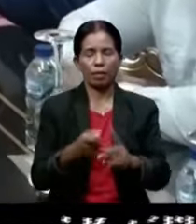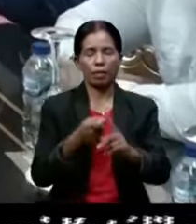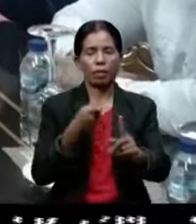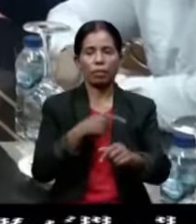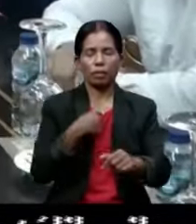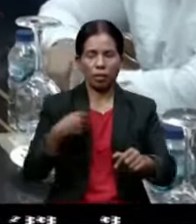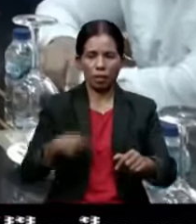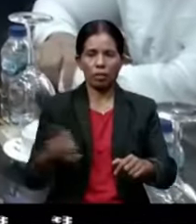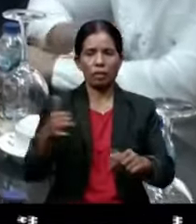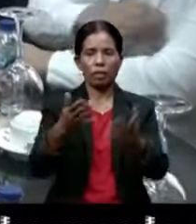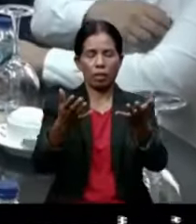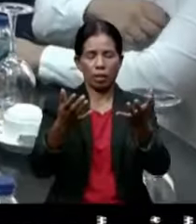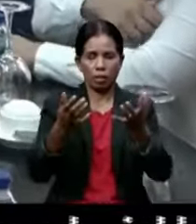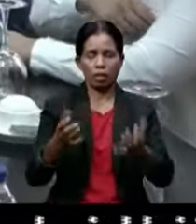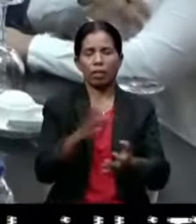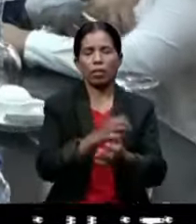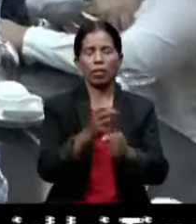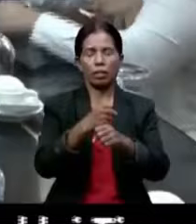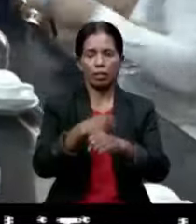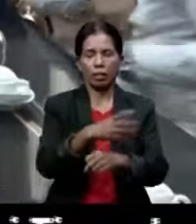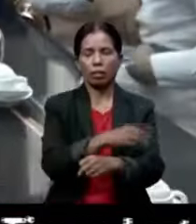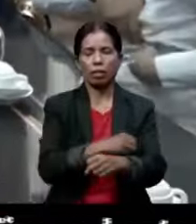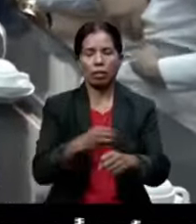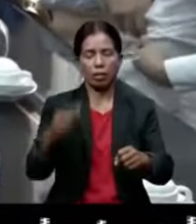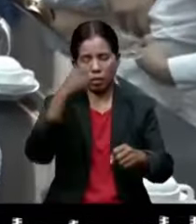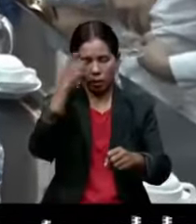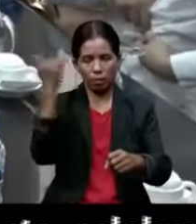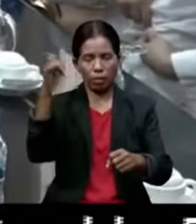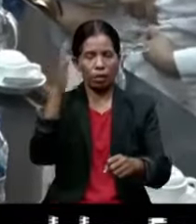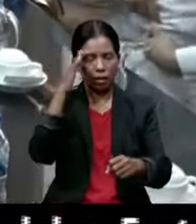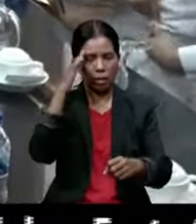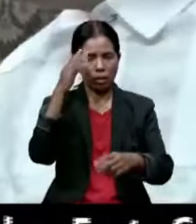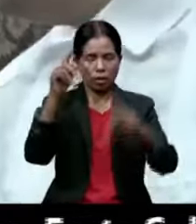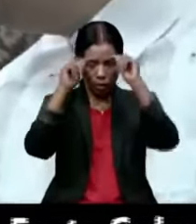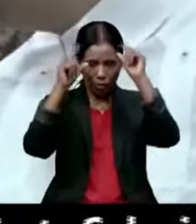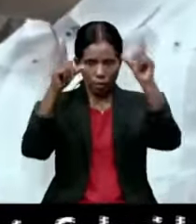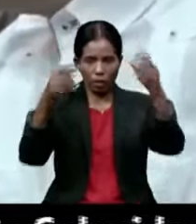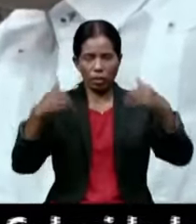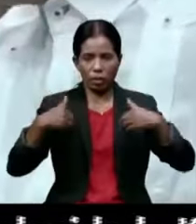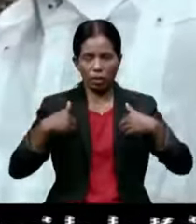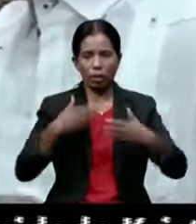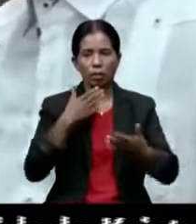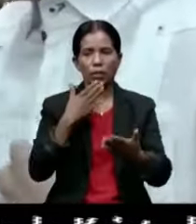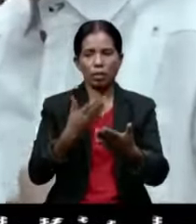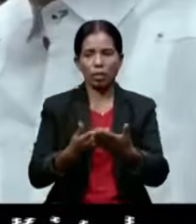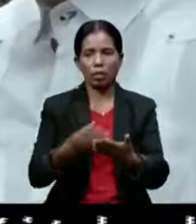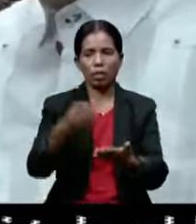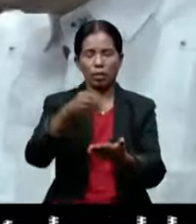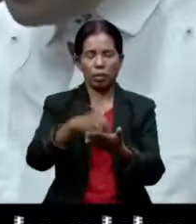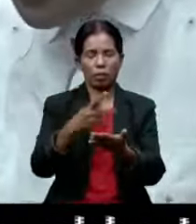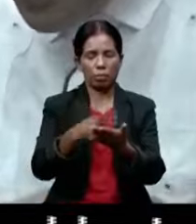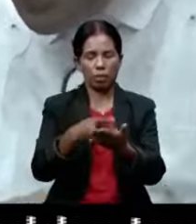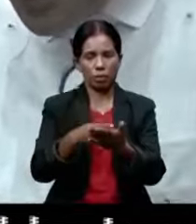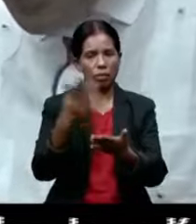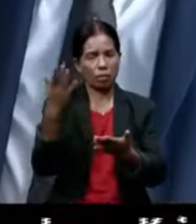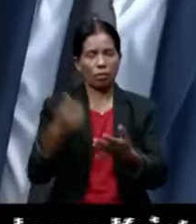ateten Siracarca tu halo investimento crédito carbono, também Sira descobre ona Timor-Leste e potencial diak a tu cria projeto refere.